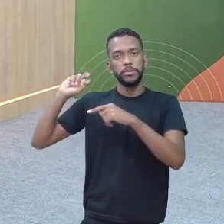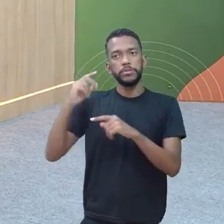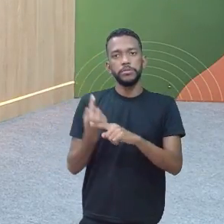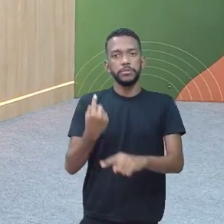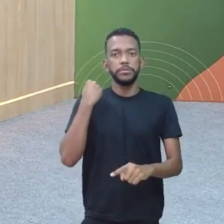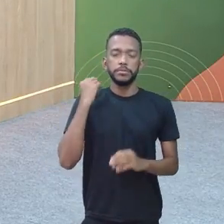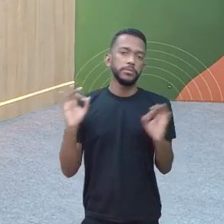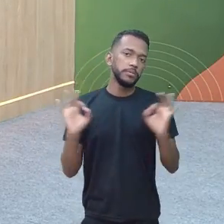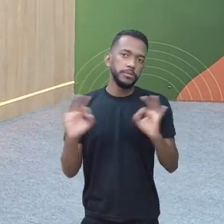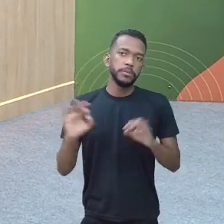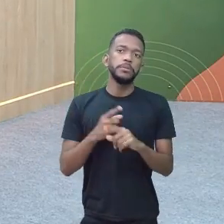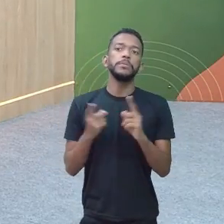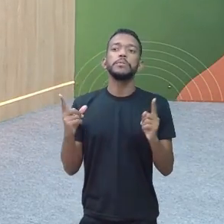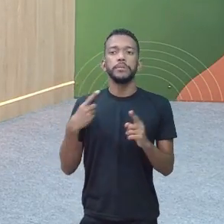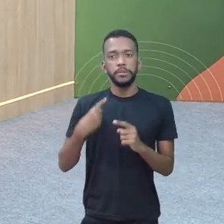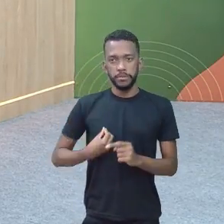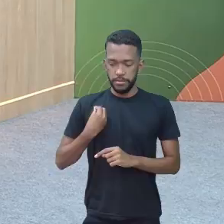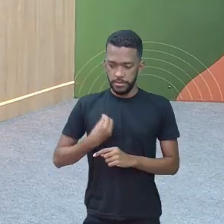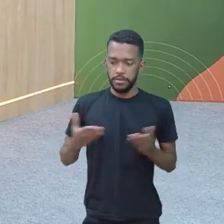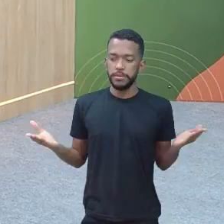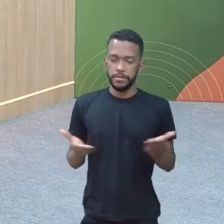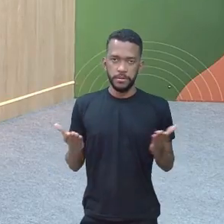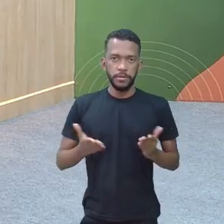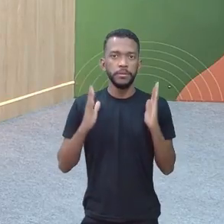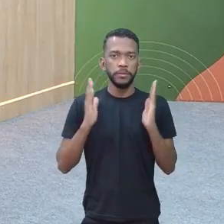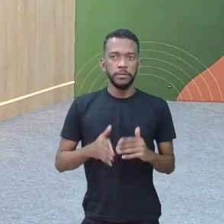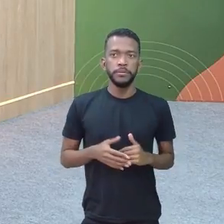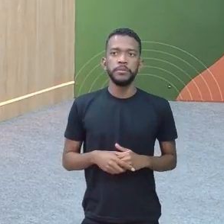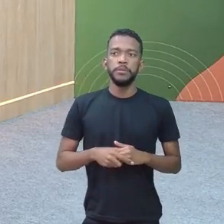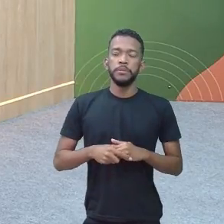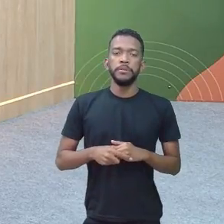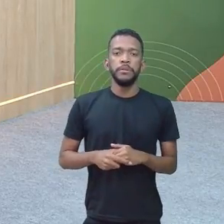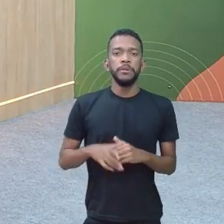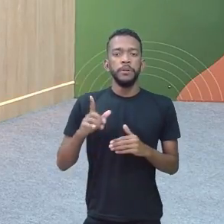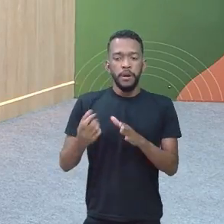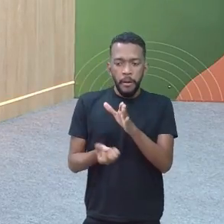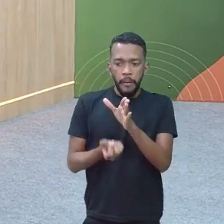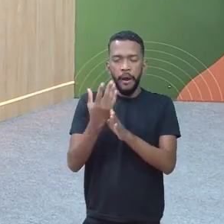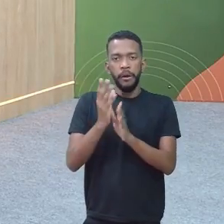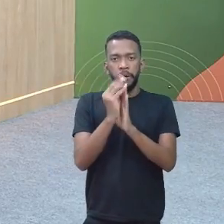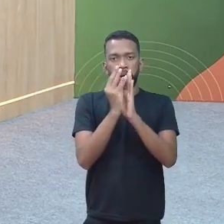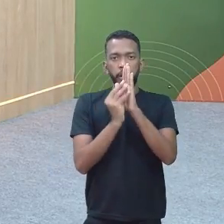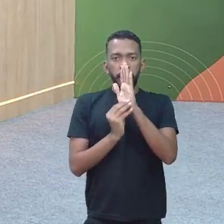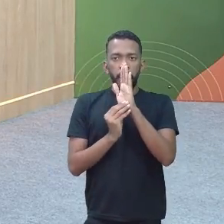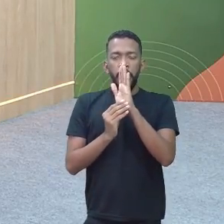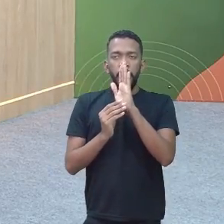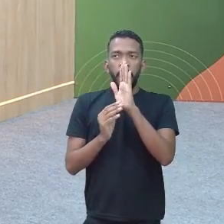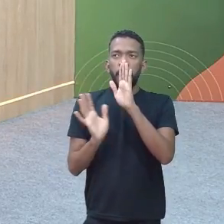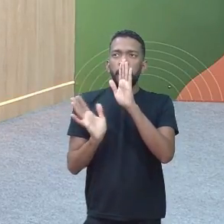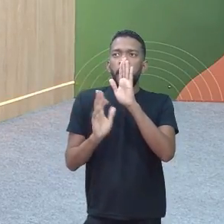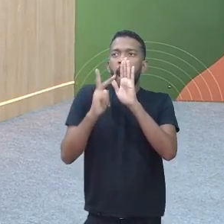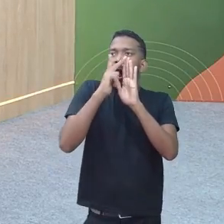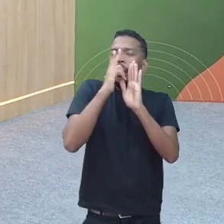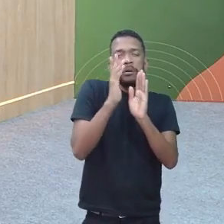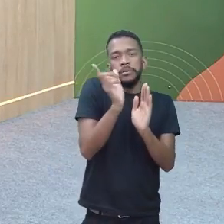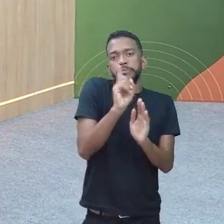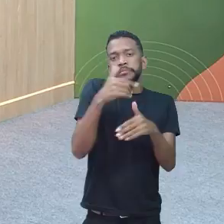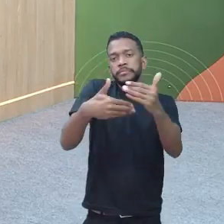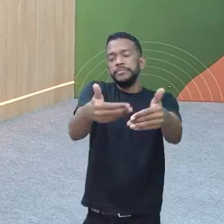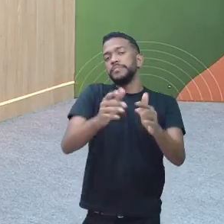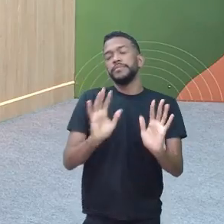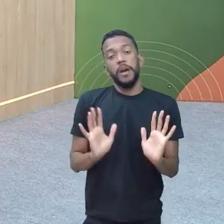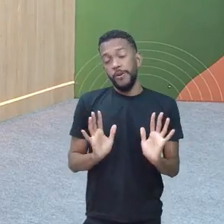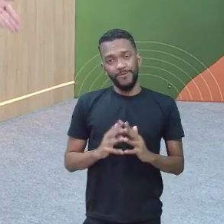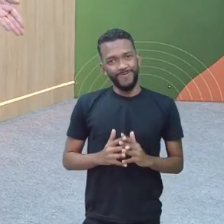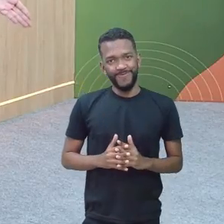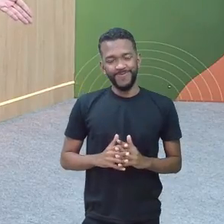passou, mas de uma coisa que está acontecendo agora, para produzir um conteúdo que pode ser que não dure. É claro que